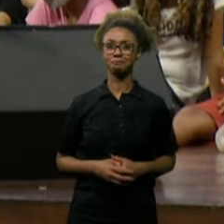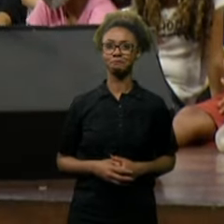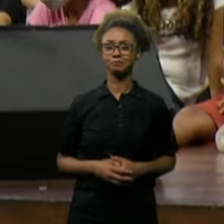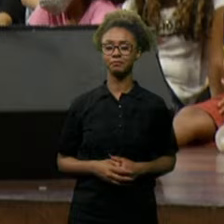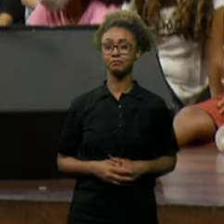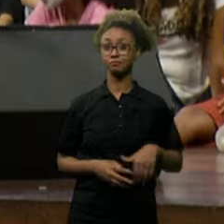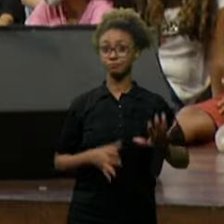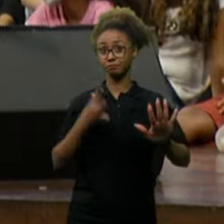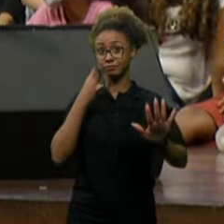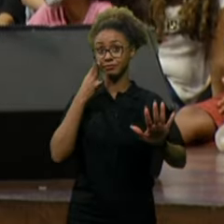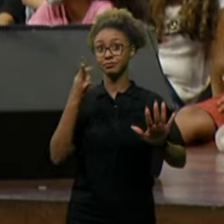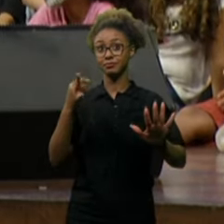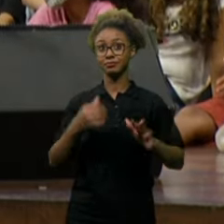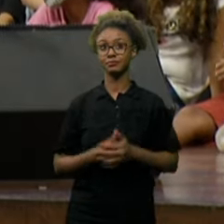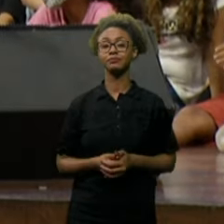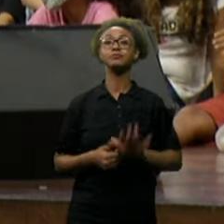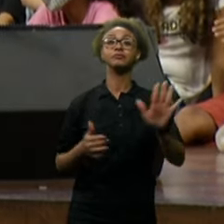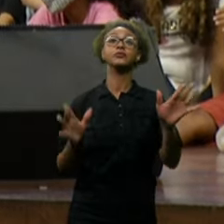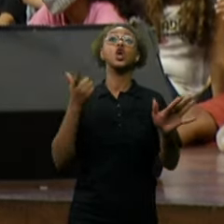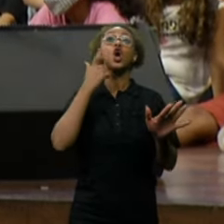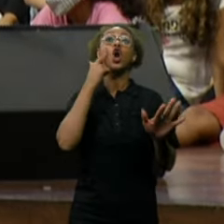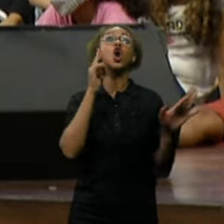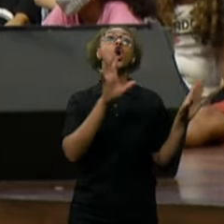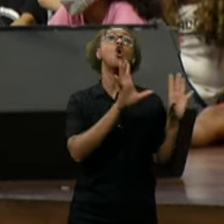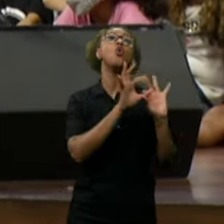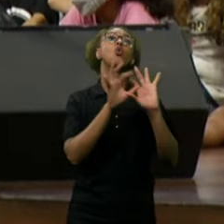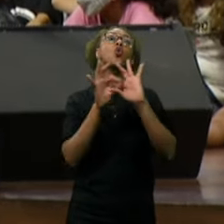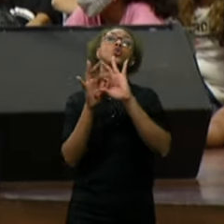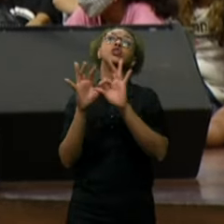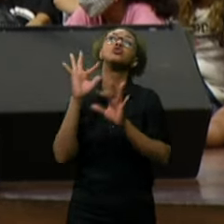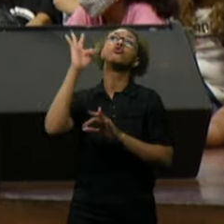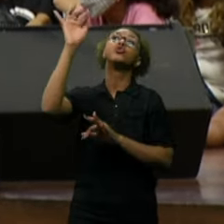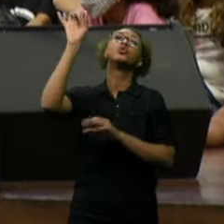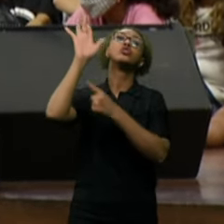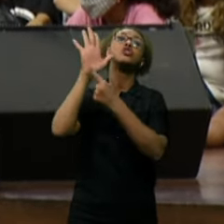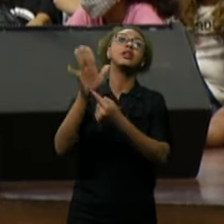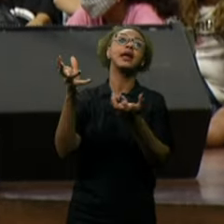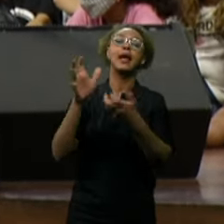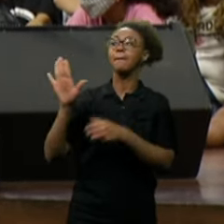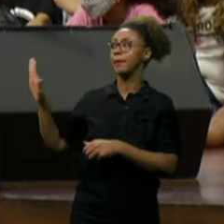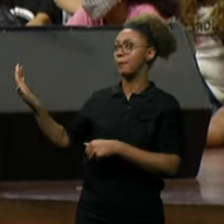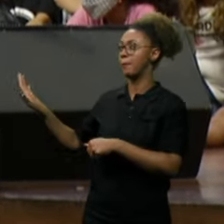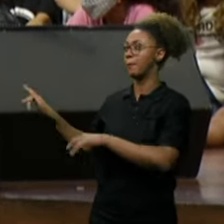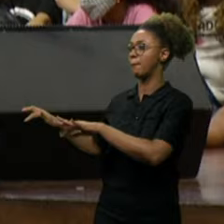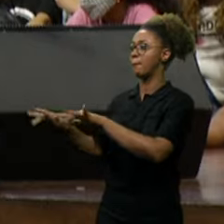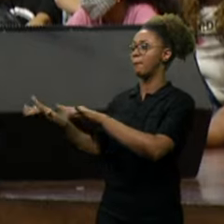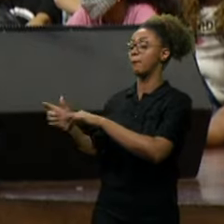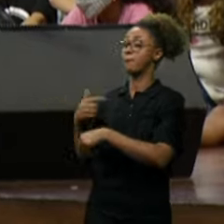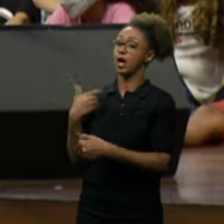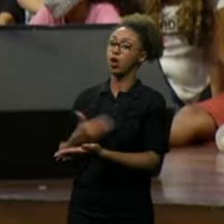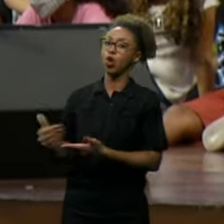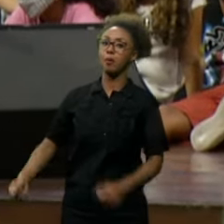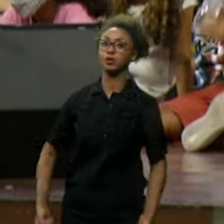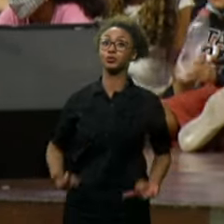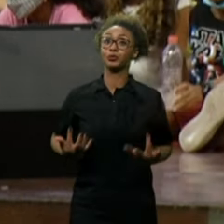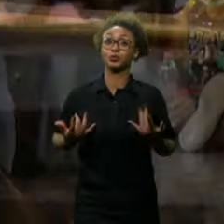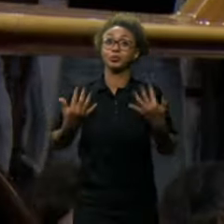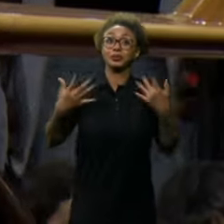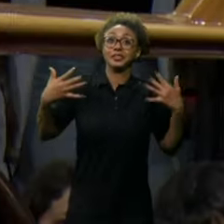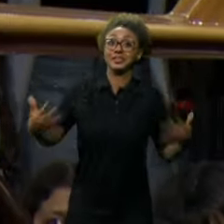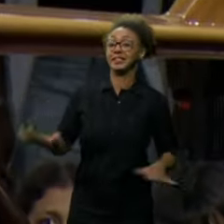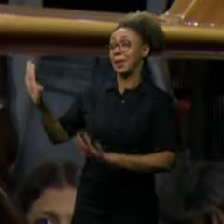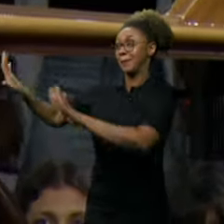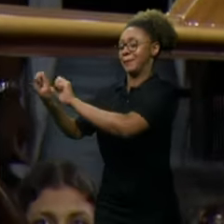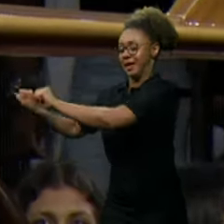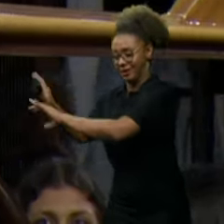a bolsa isso vamos aqui para o contexto para entender sobre o futuro que Deus quer revelar segura só um pouquinho rapaz senão vai me dar um negócio